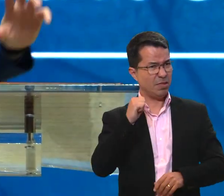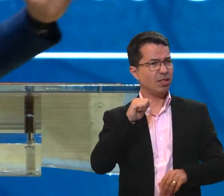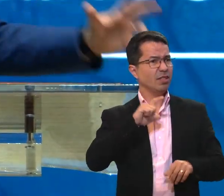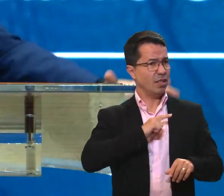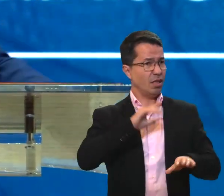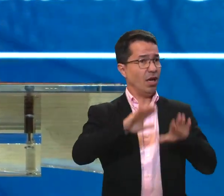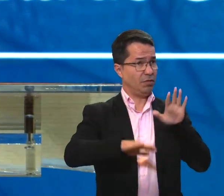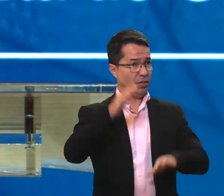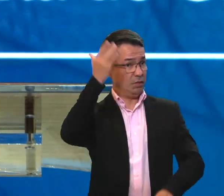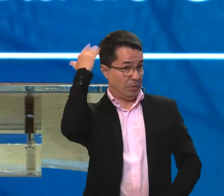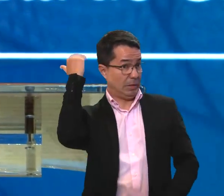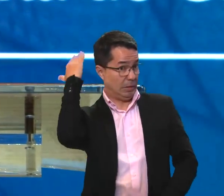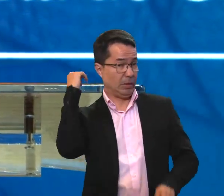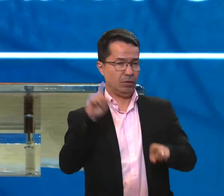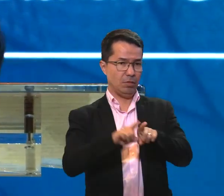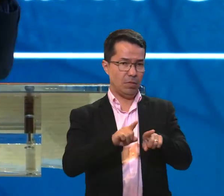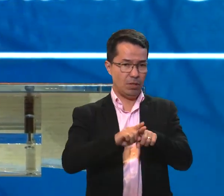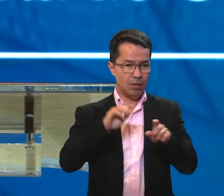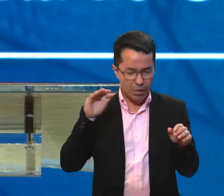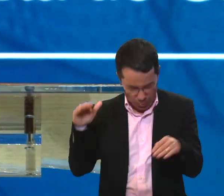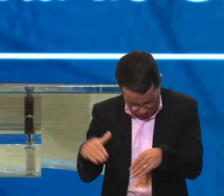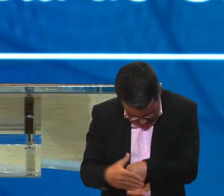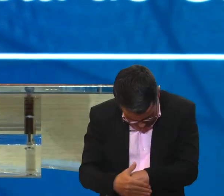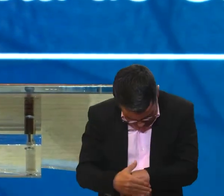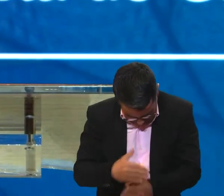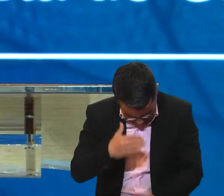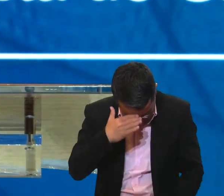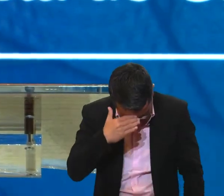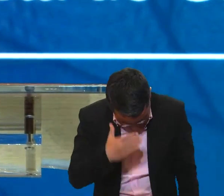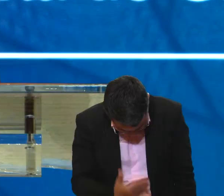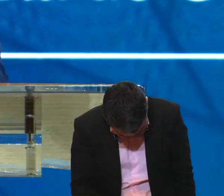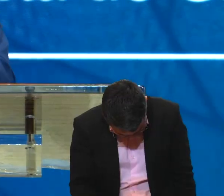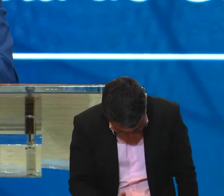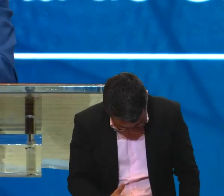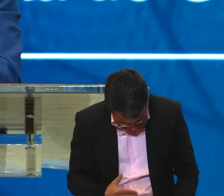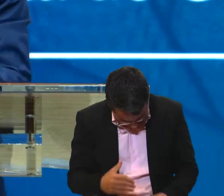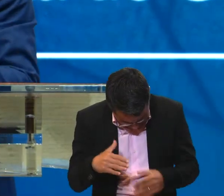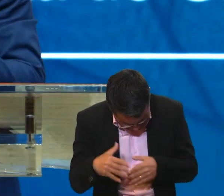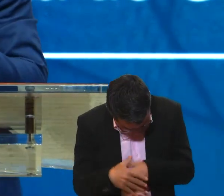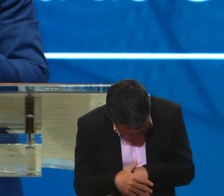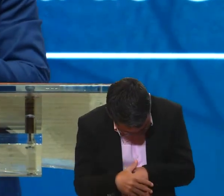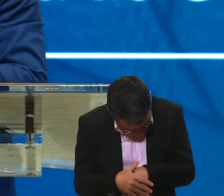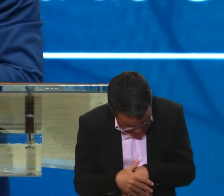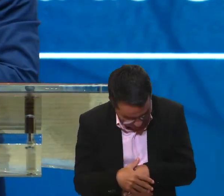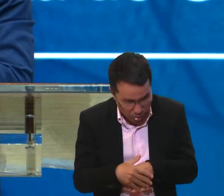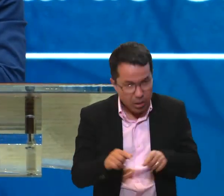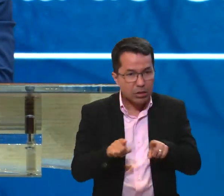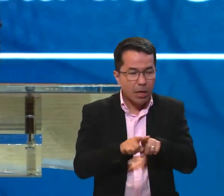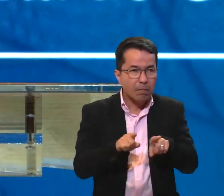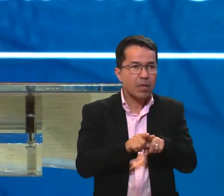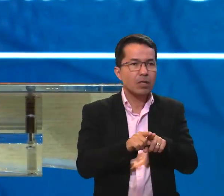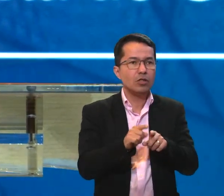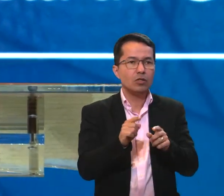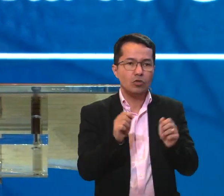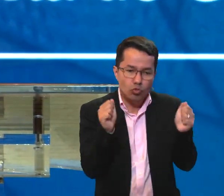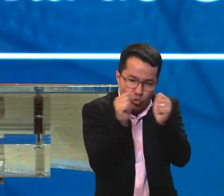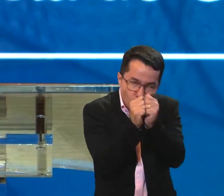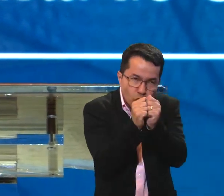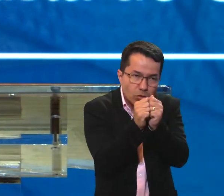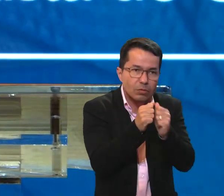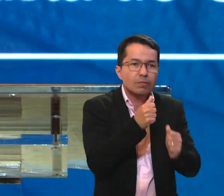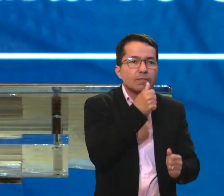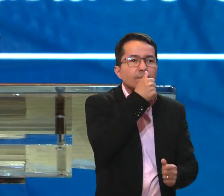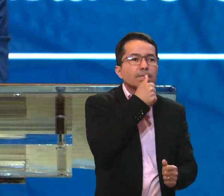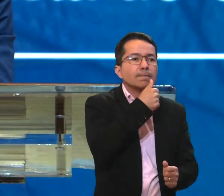Eles não só se prostravam, vestiam as roupas, mas eles jejuavam. Você vai ver o texto, quando